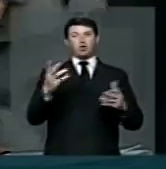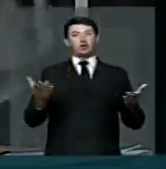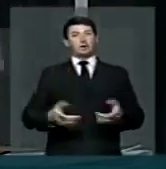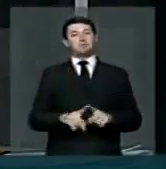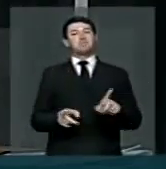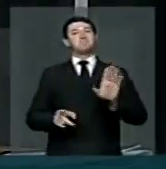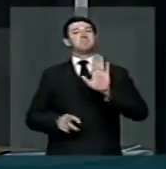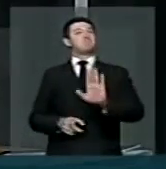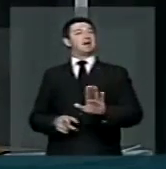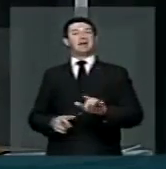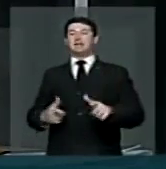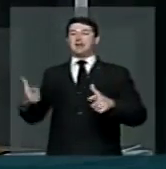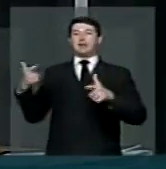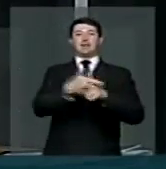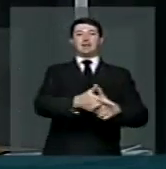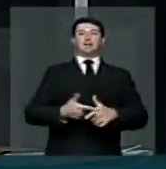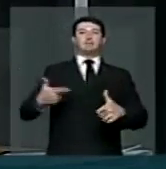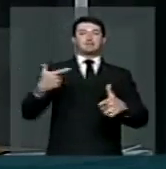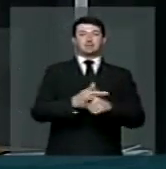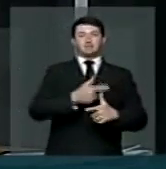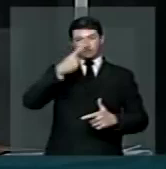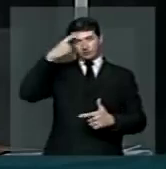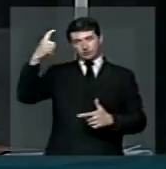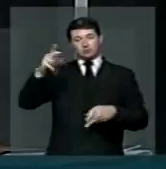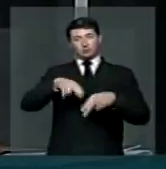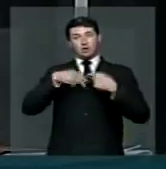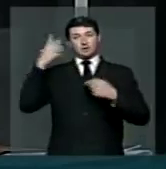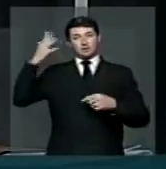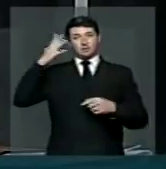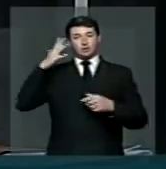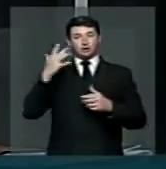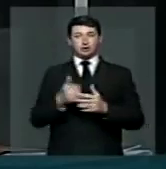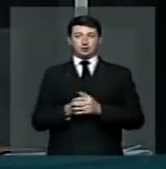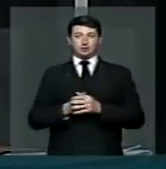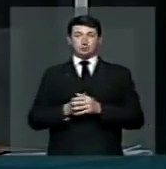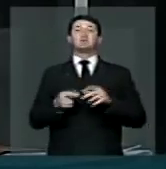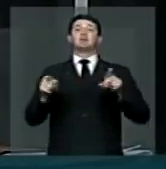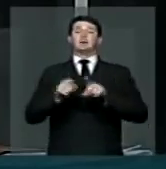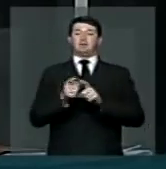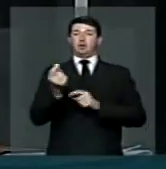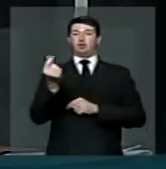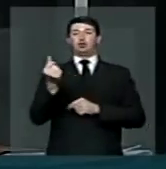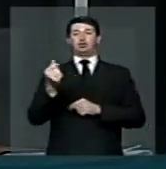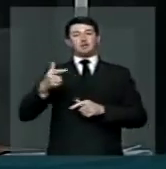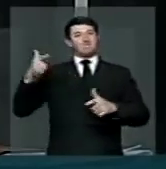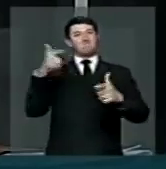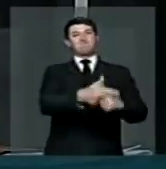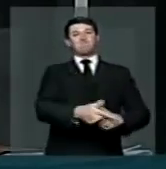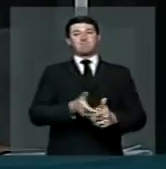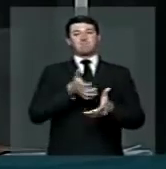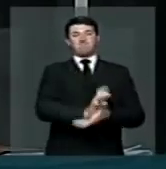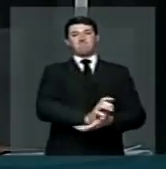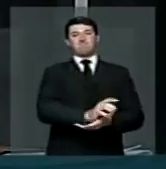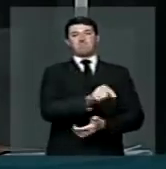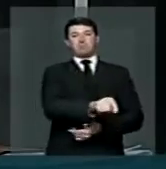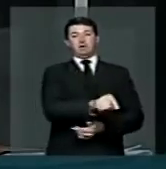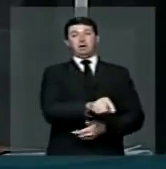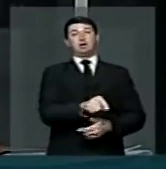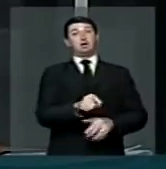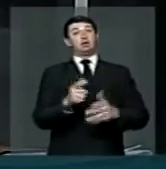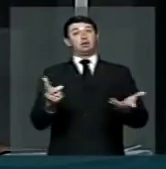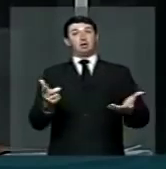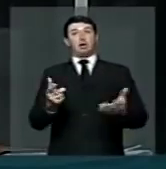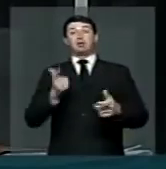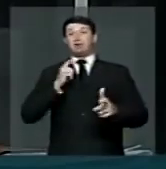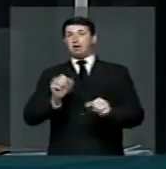ainda atacados violentamente pelo poder político e pelo poder econômico. Cada dia está